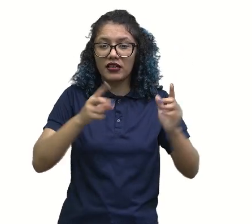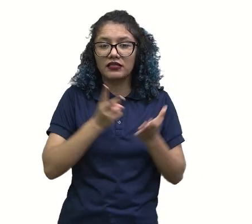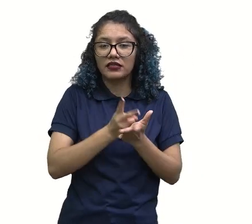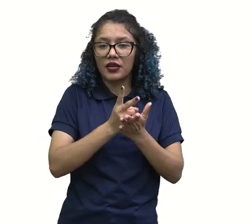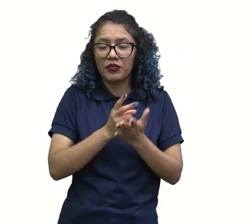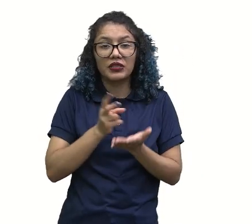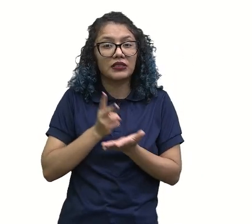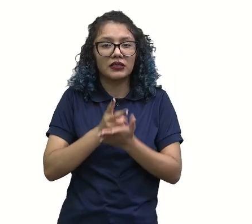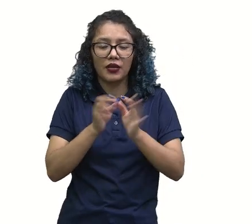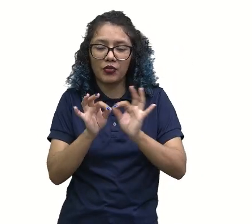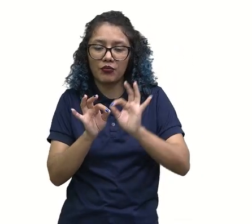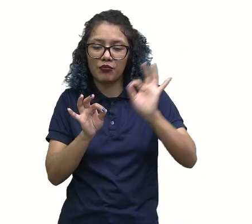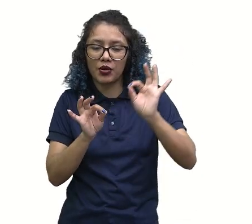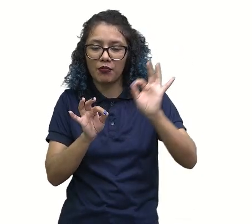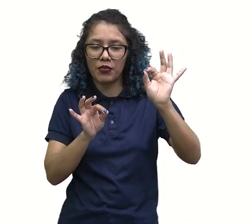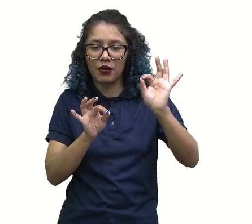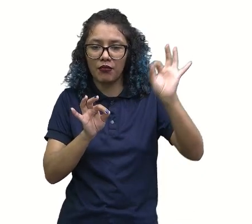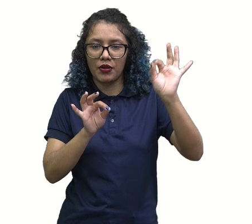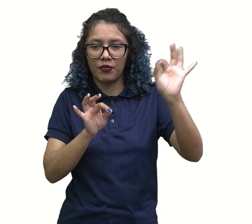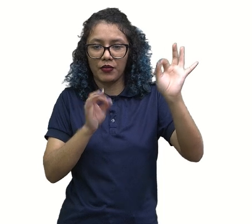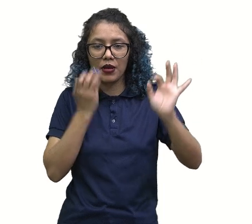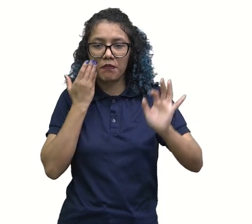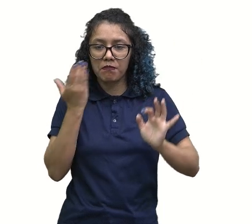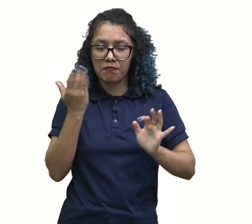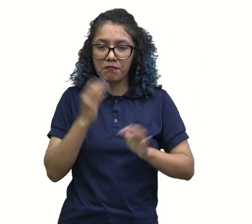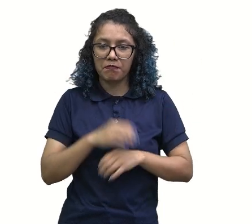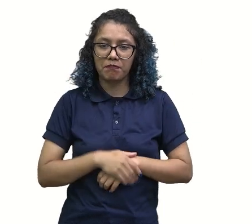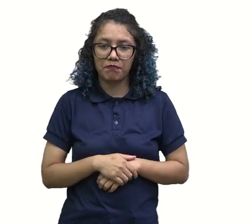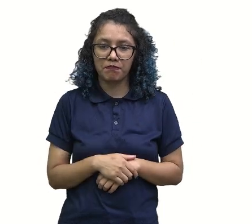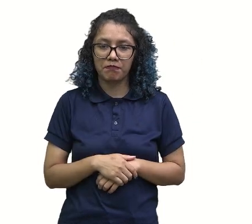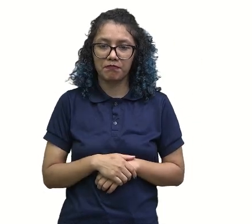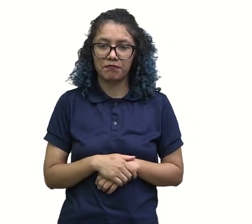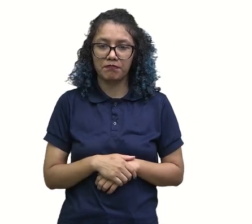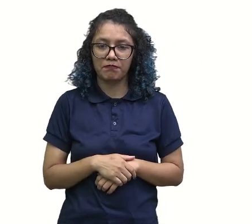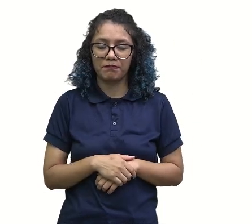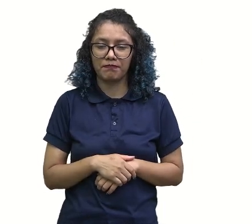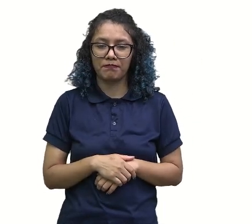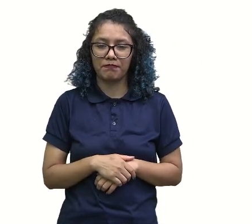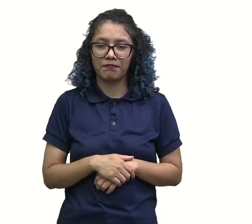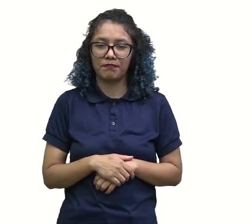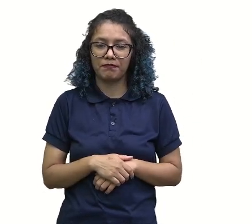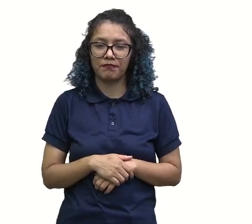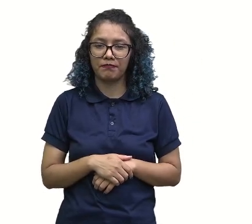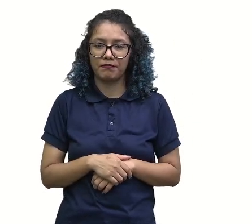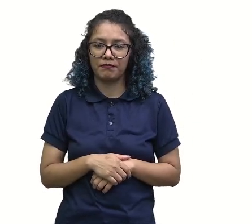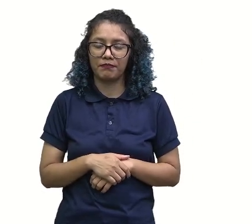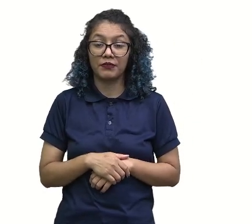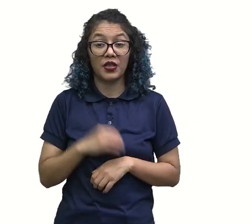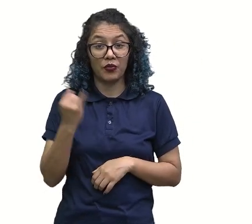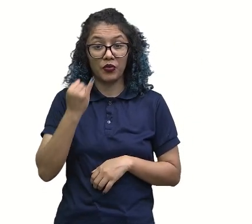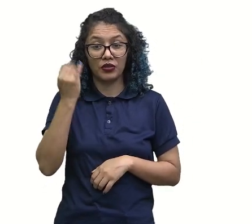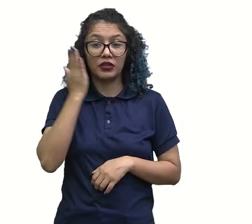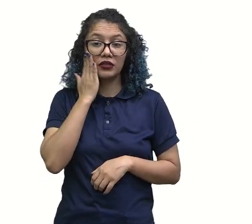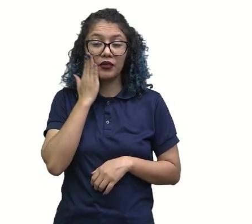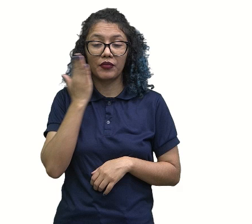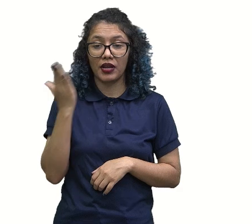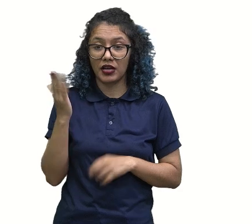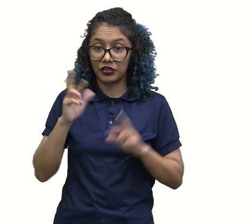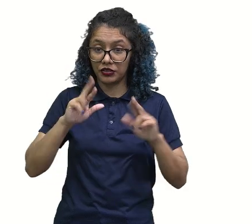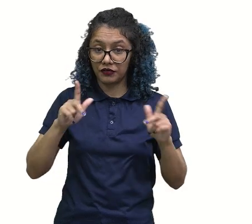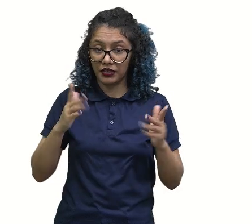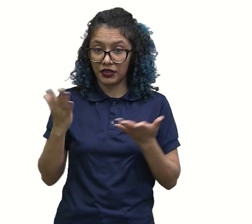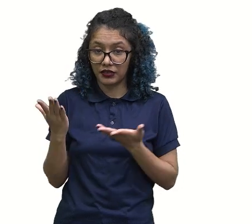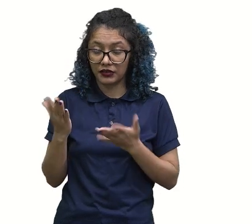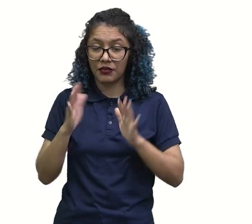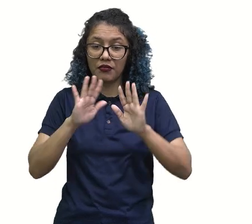tá? Então aqui a gente vai ter esses trechos e esses trechos aqui, ó, tá? Importante lembrar disso. Já